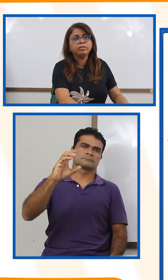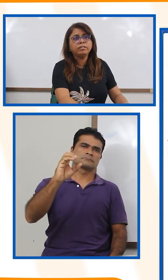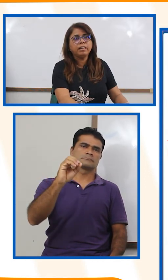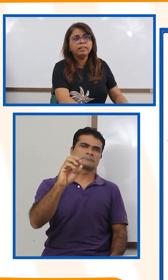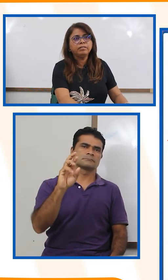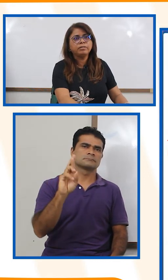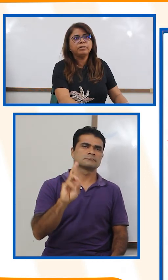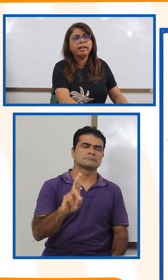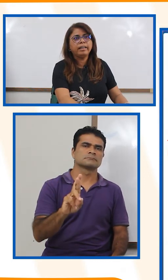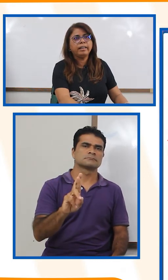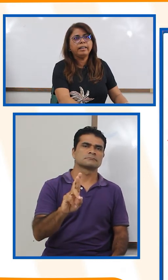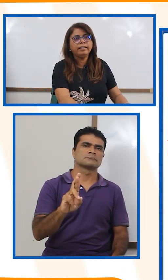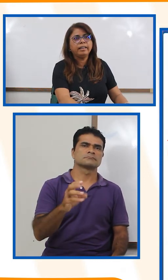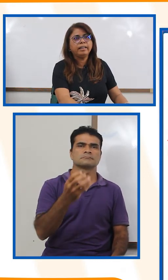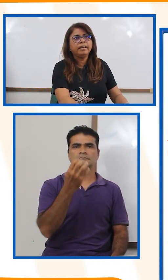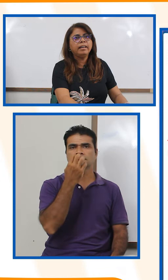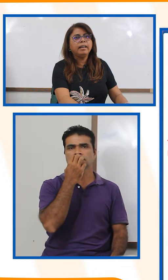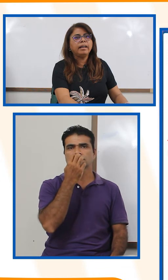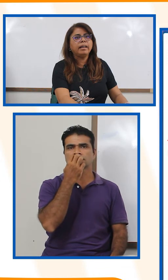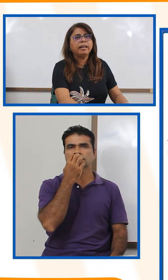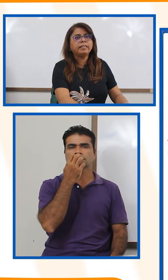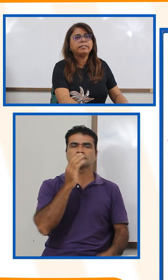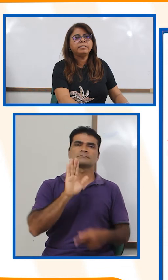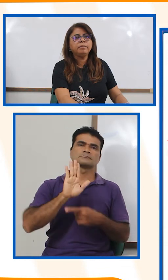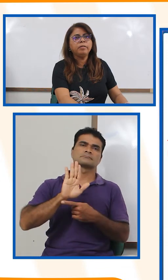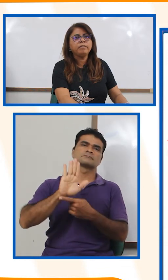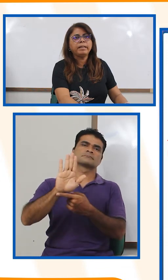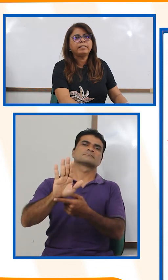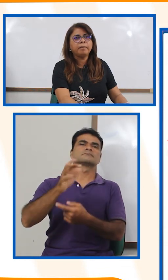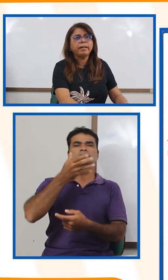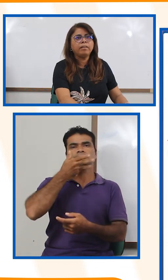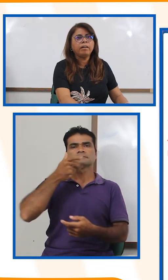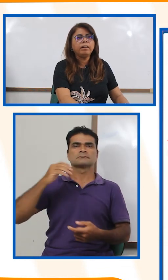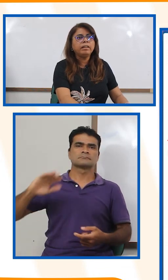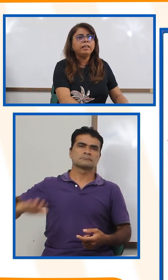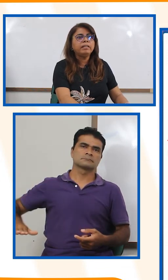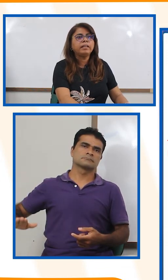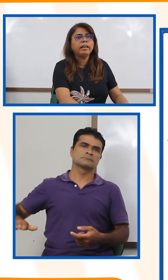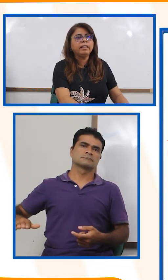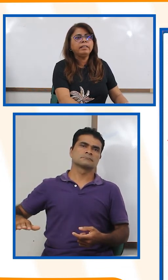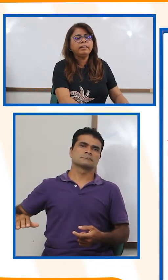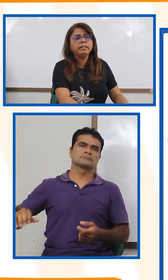está ajudando a ele, né, a se movimentar melhor